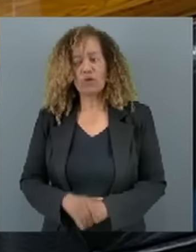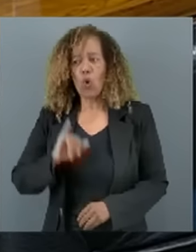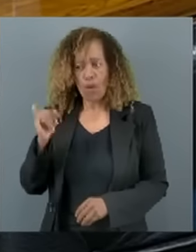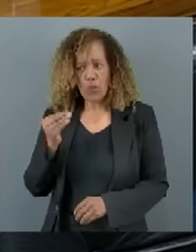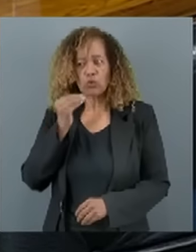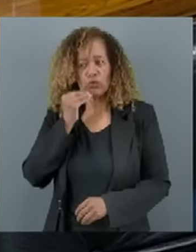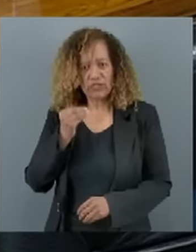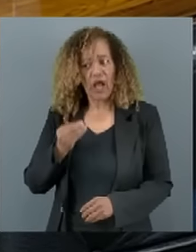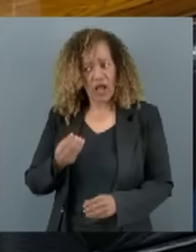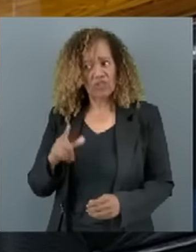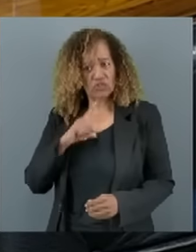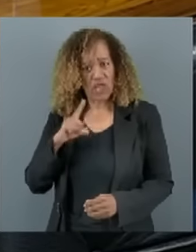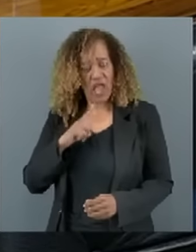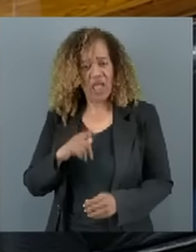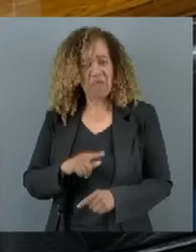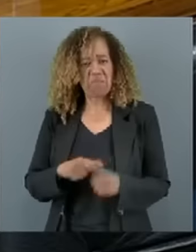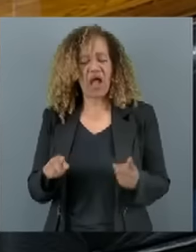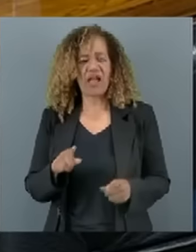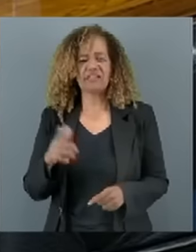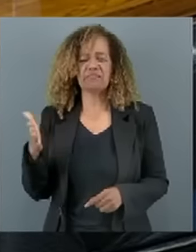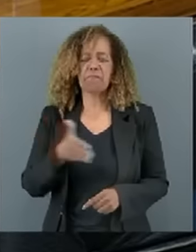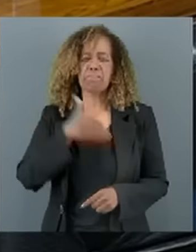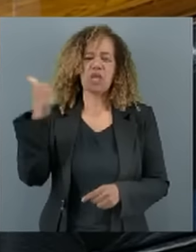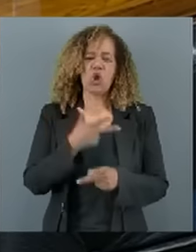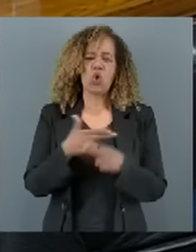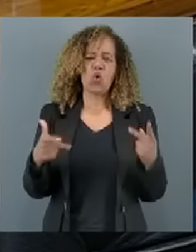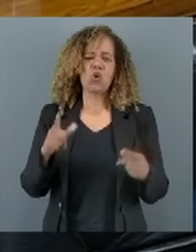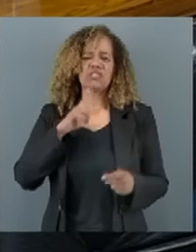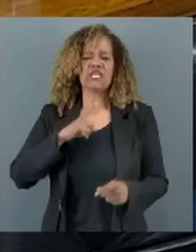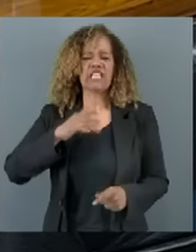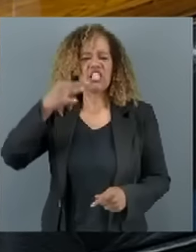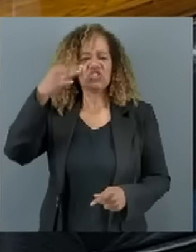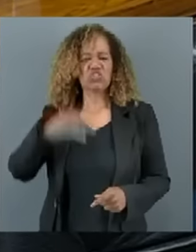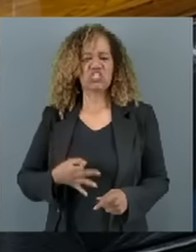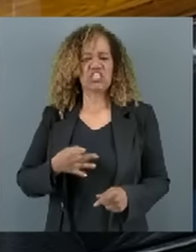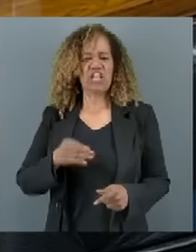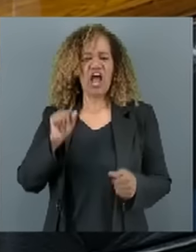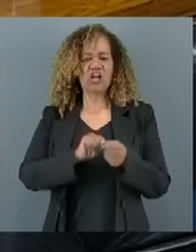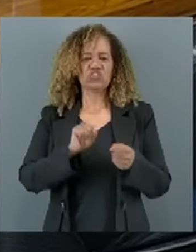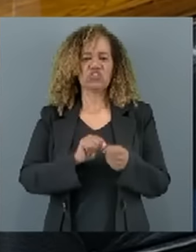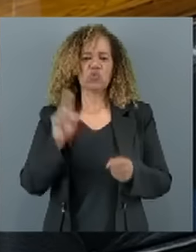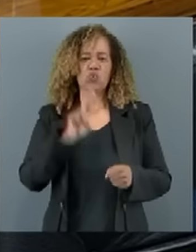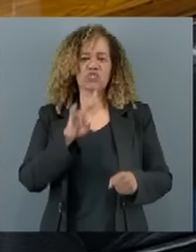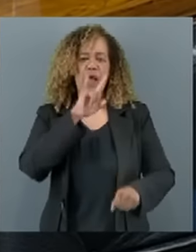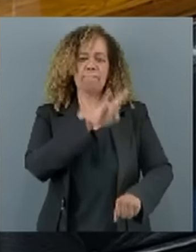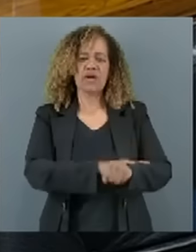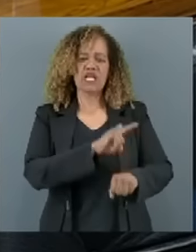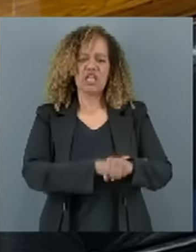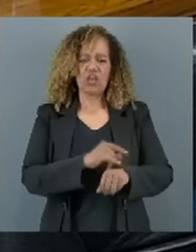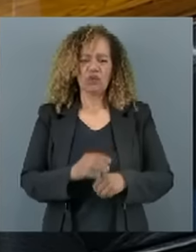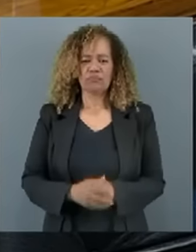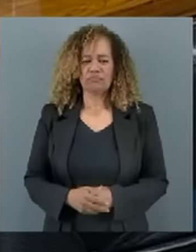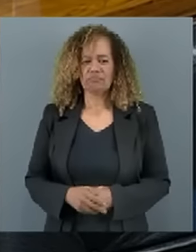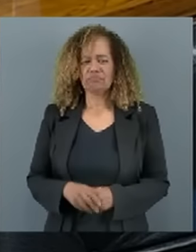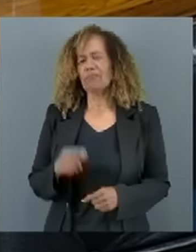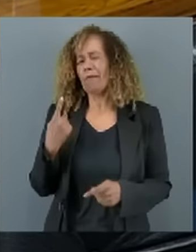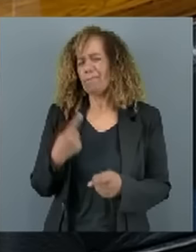melhor coisa ter dignidade para fazer suas necessidades e sabe por lá na minha